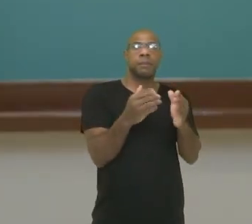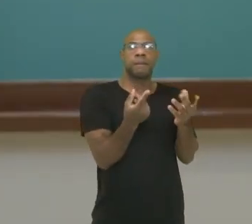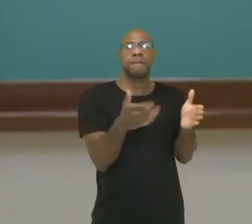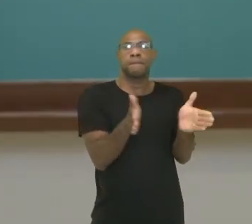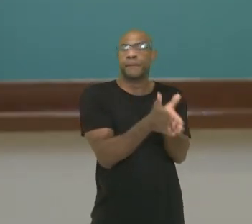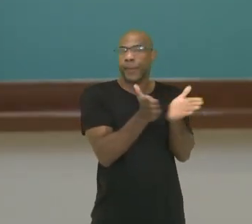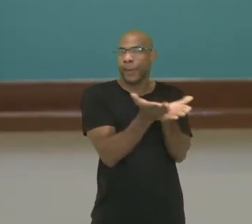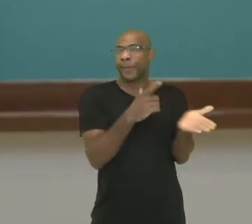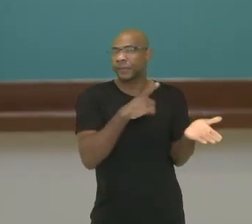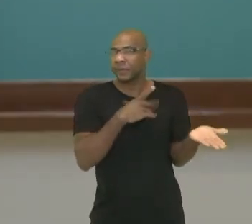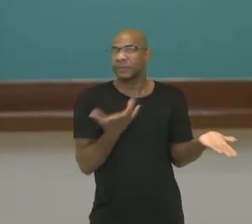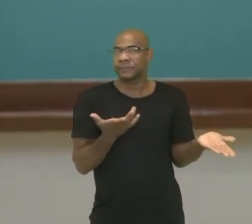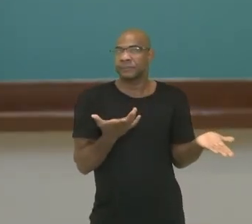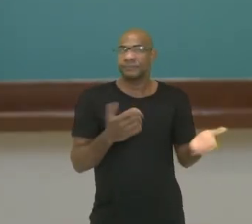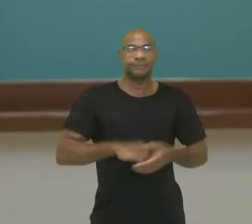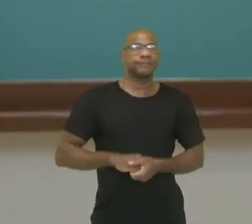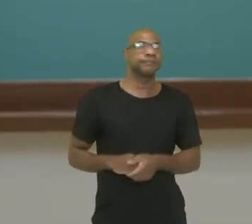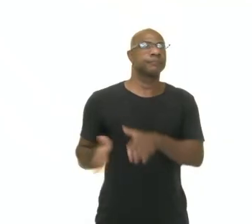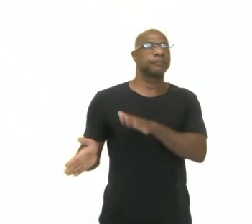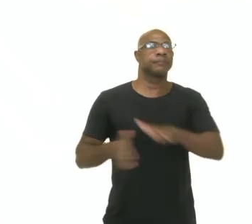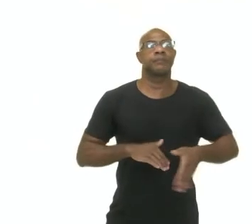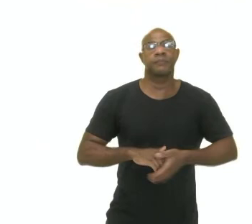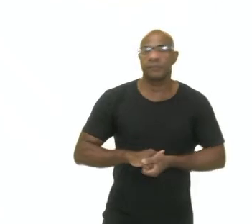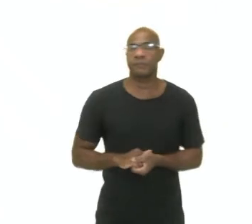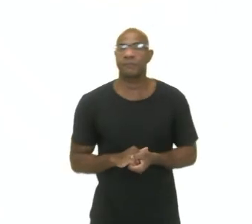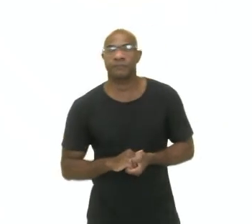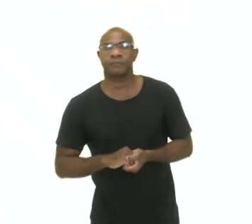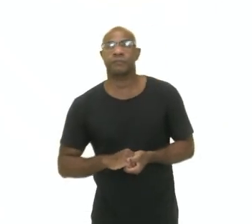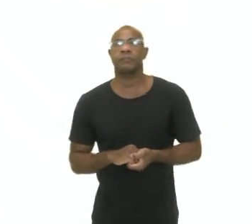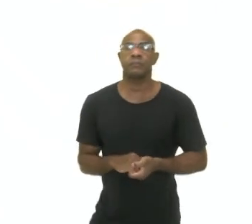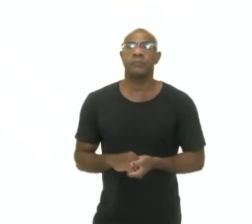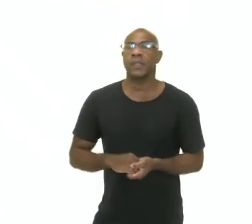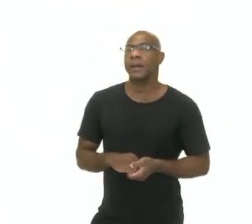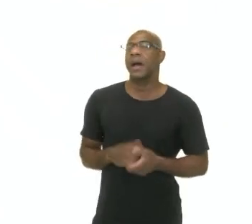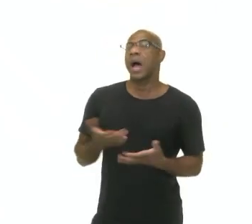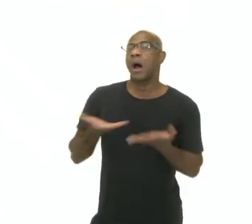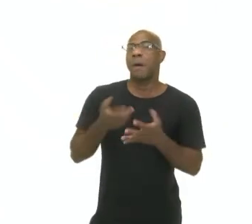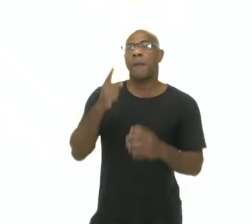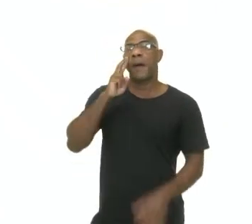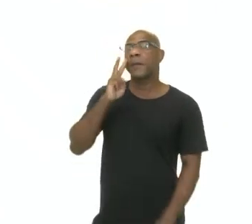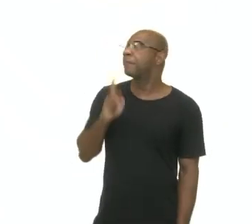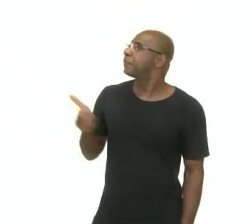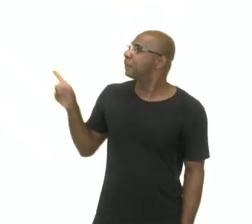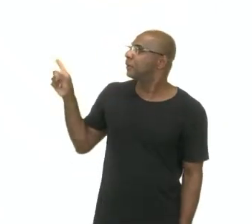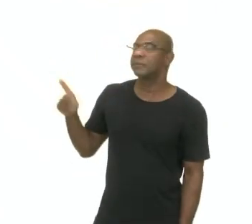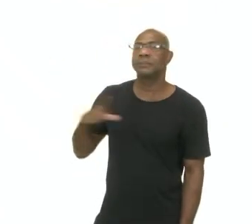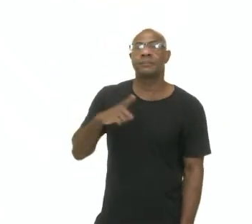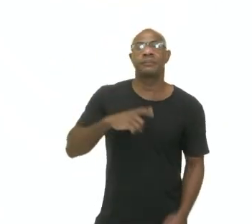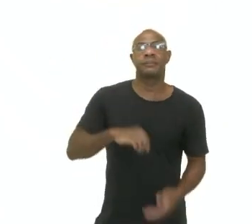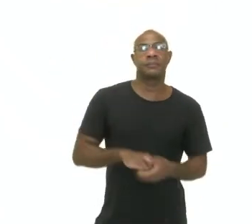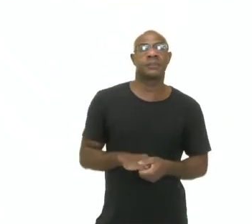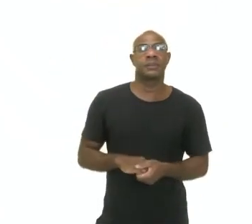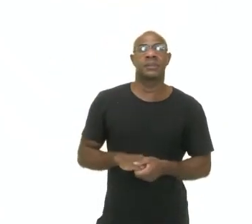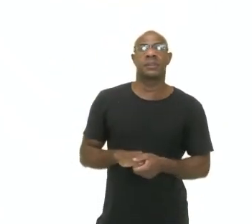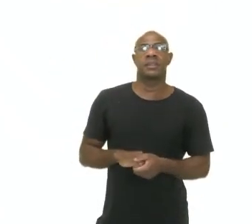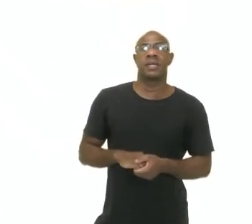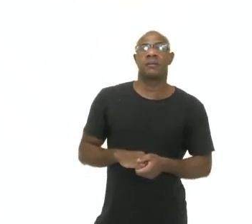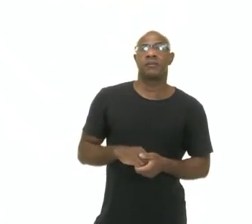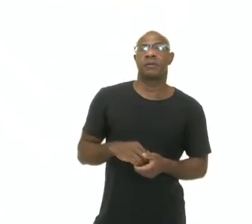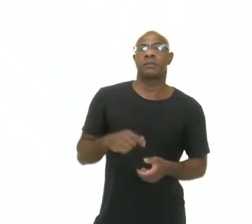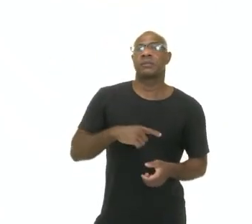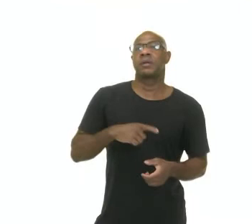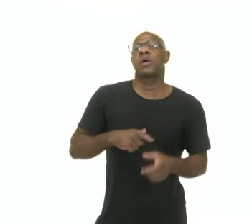Certo? Preste atenção aos discursos. Eles estão em diversos lugares.